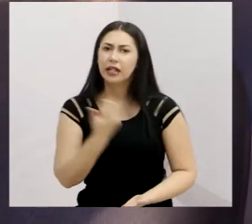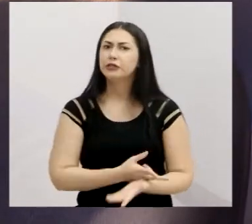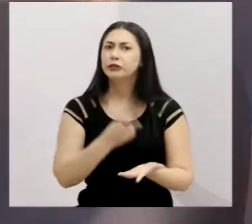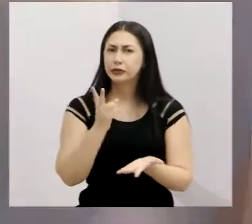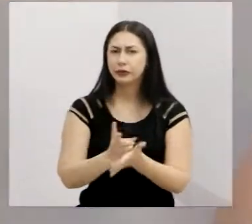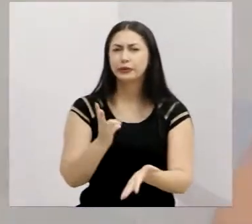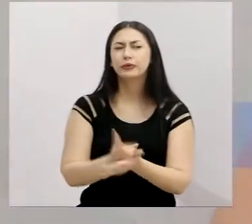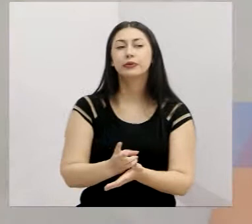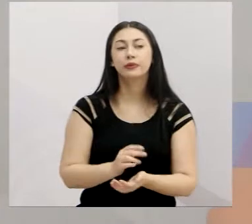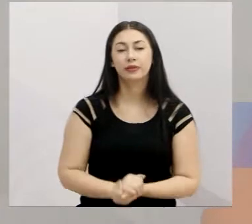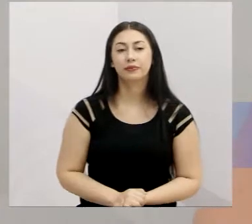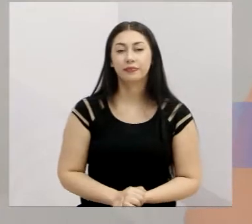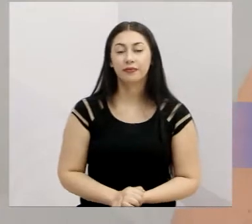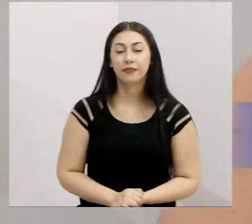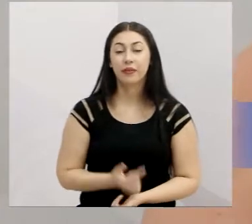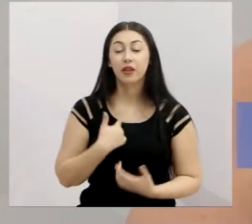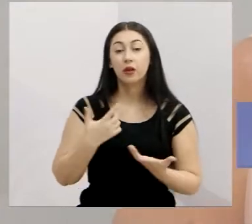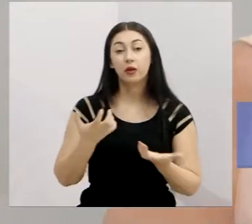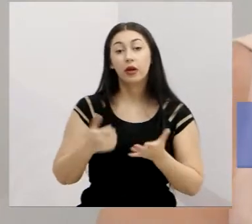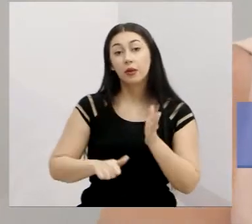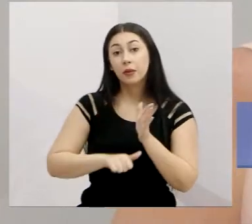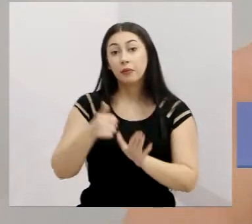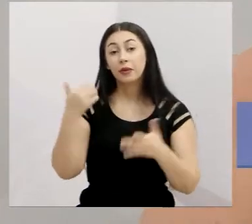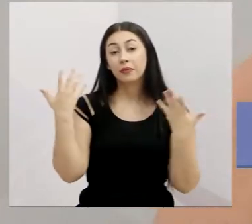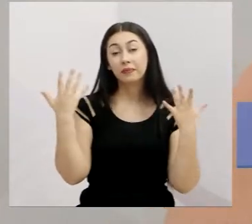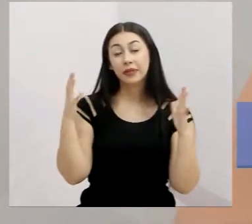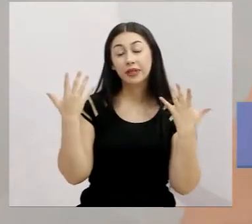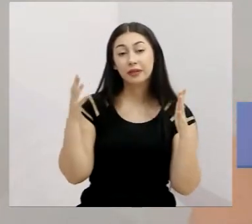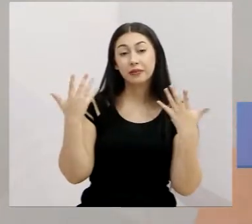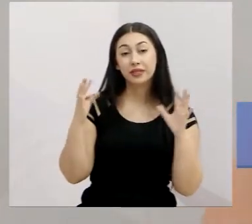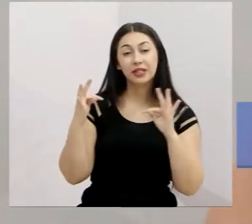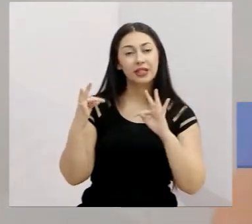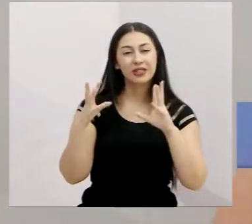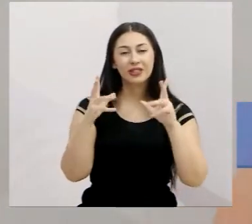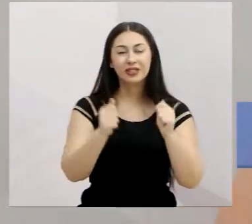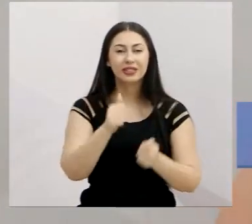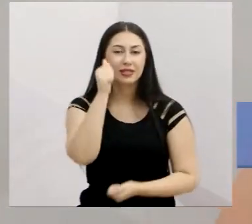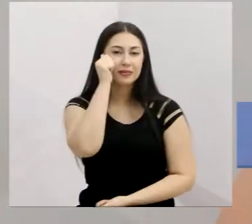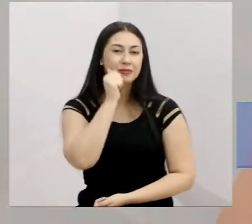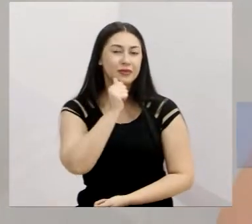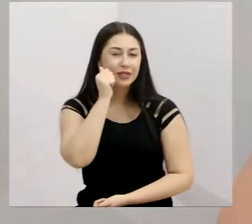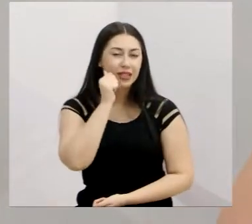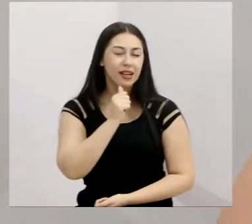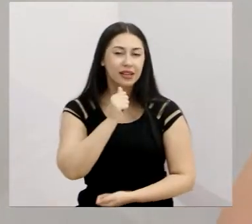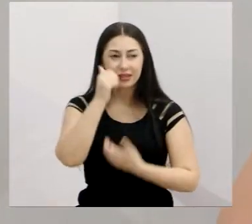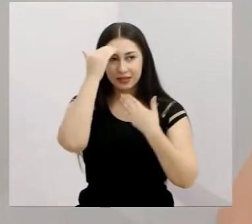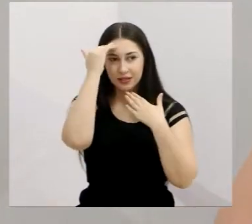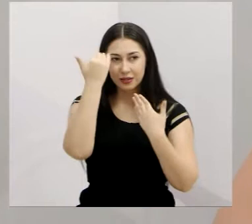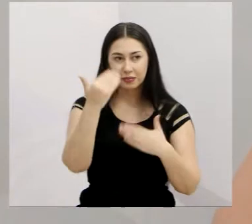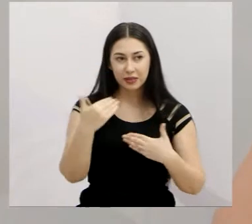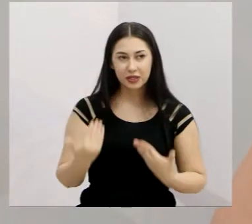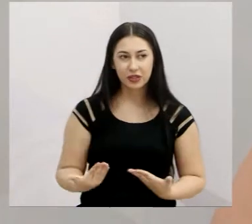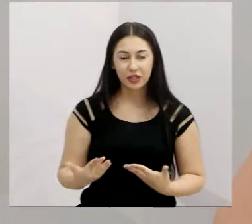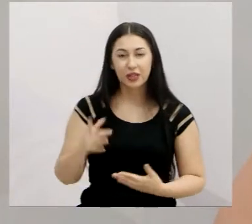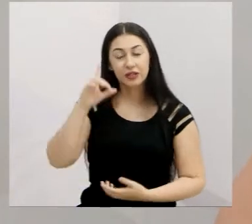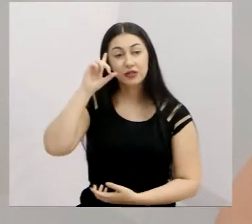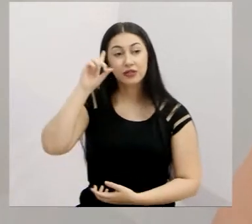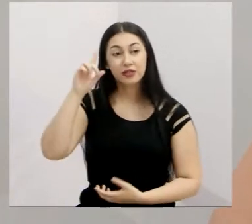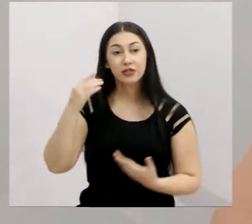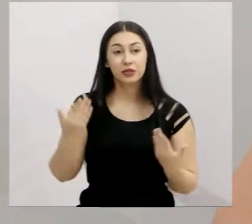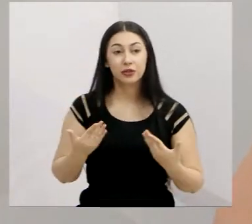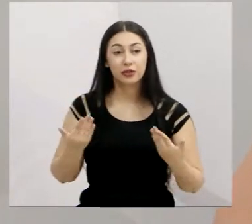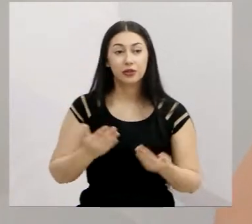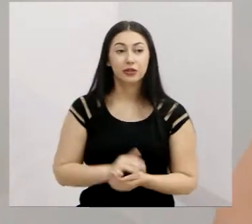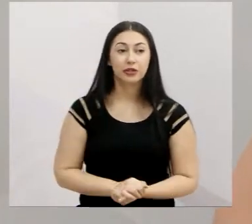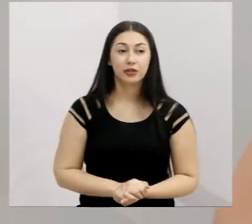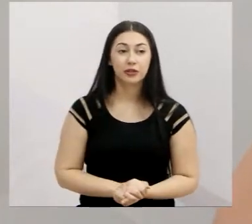mesmo assim a gente cair que era aqui primeiramente parabenizar a todas as mulheres que serão homenageados no dia de hoje